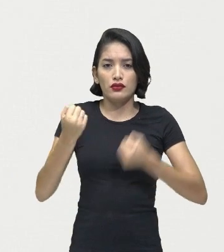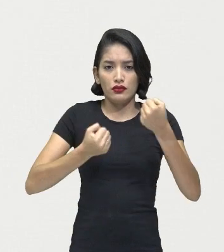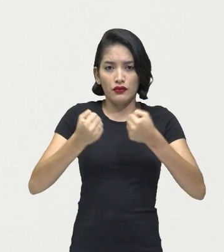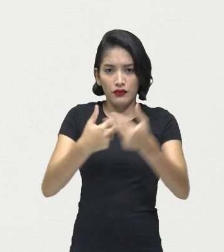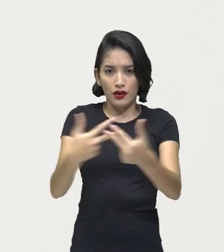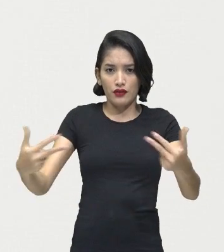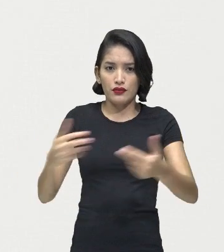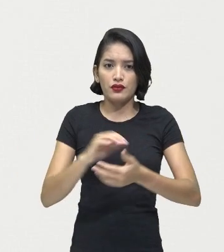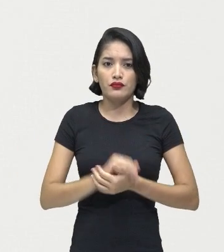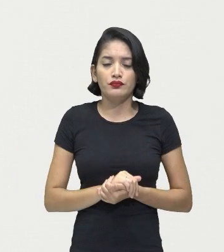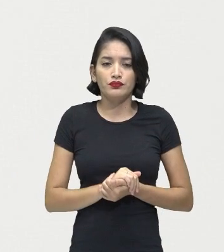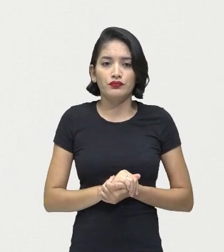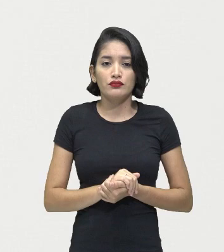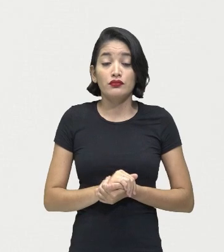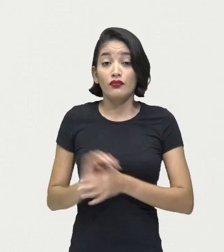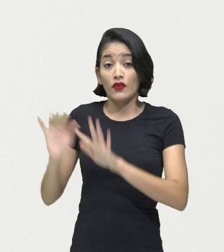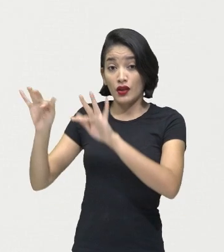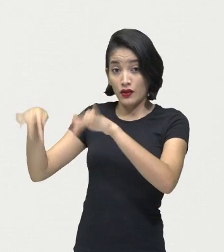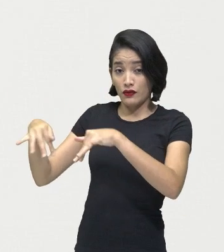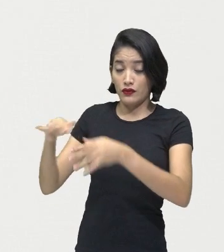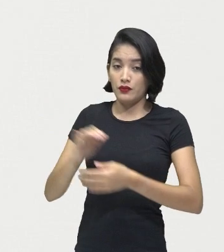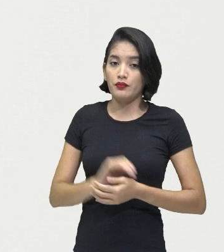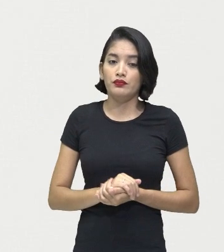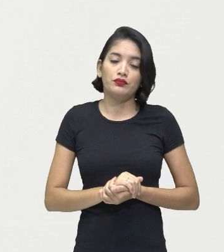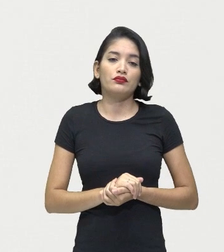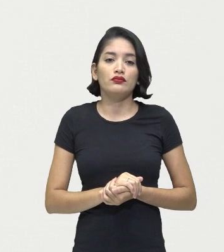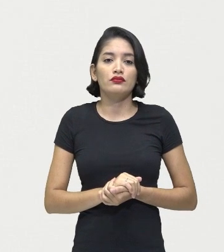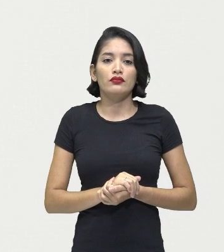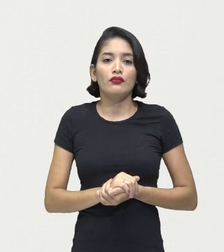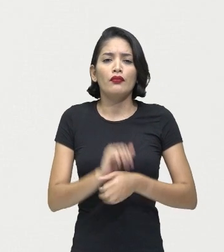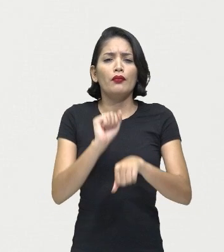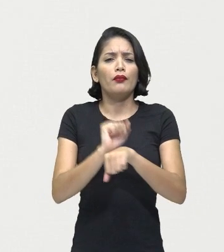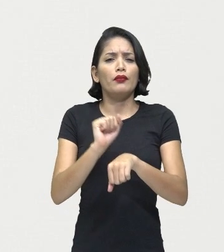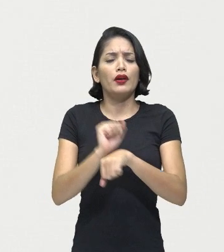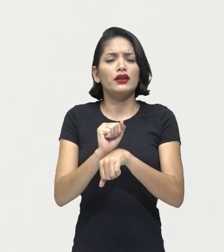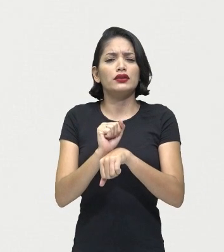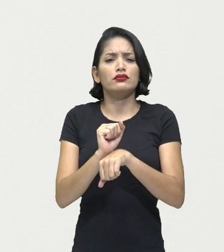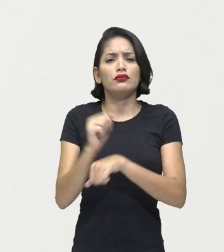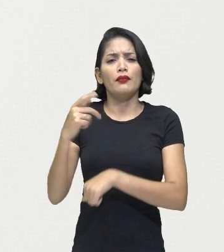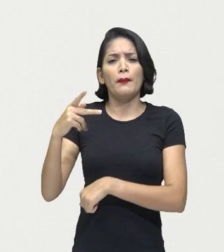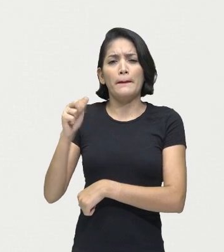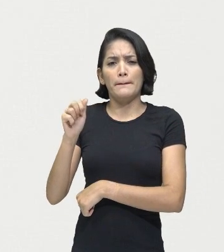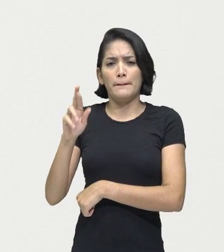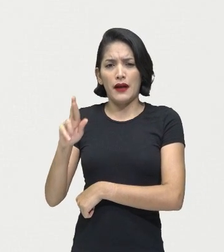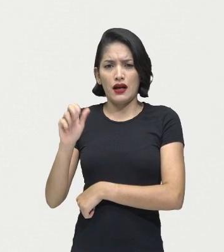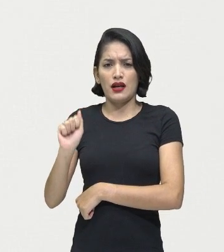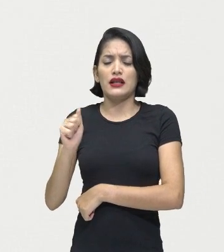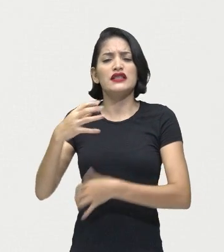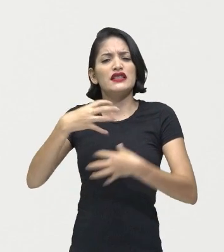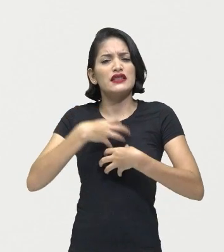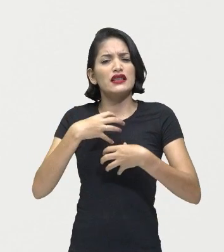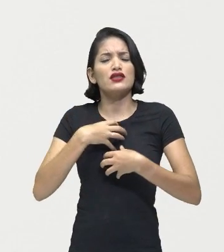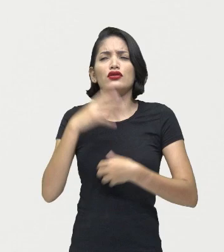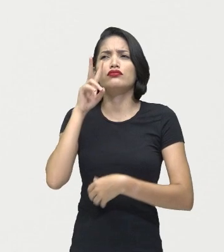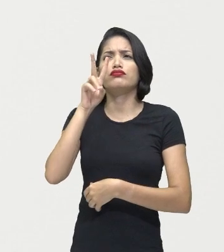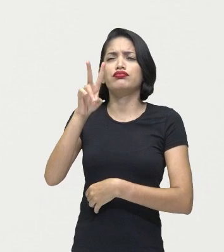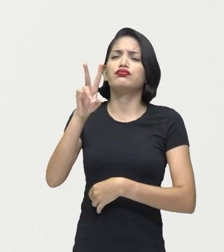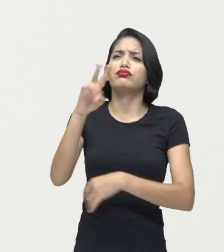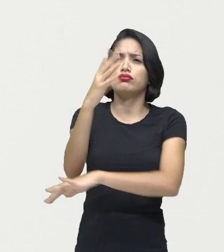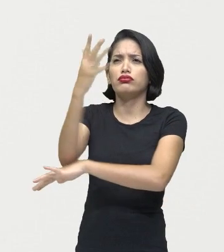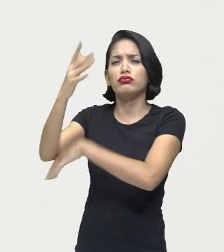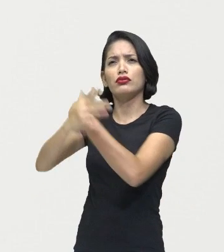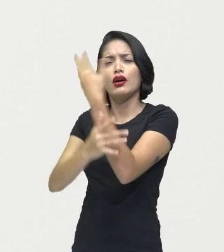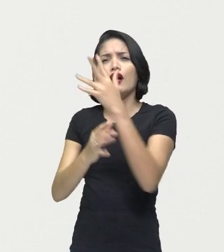fim, parou para sentir a natureza, né? A finalidade de sentir,